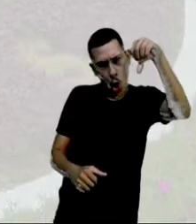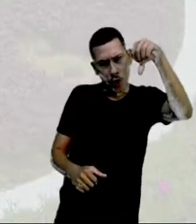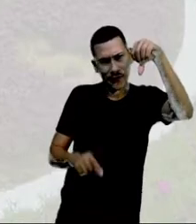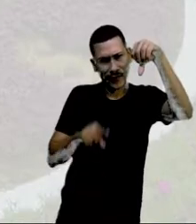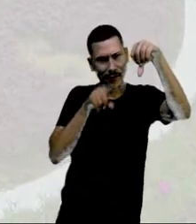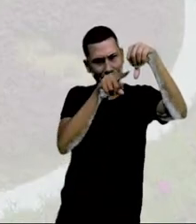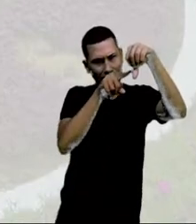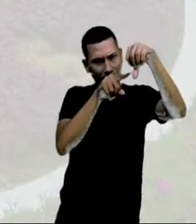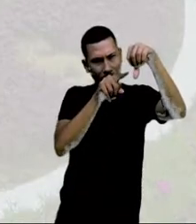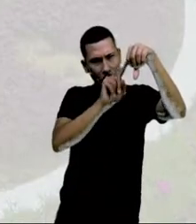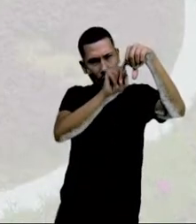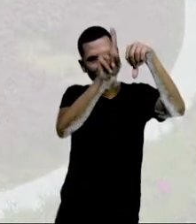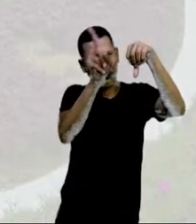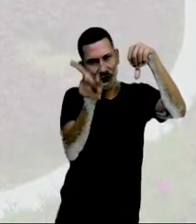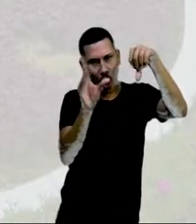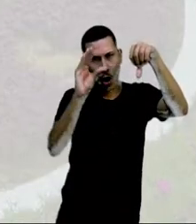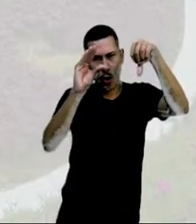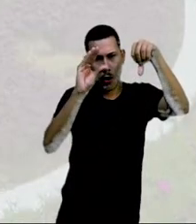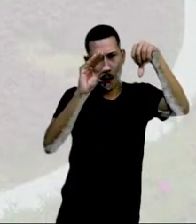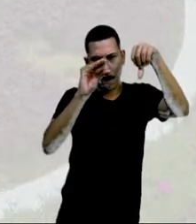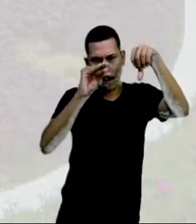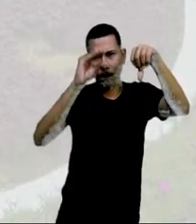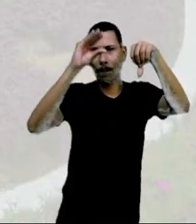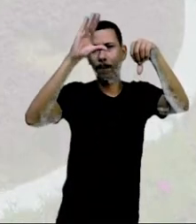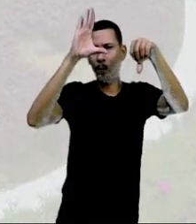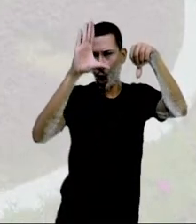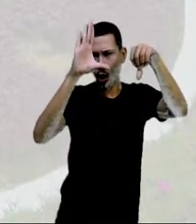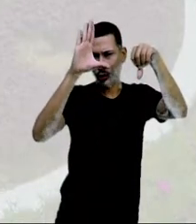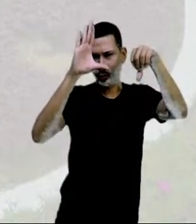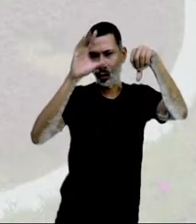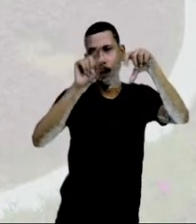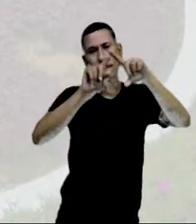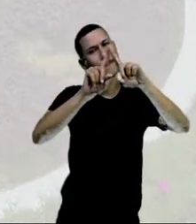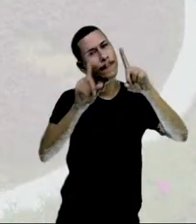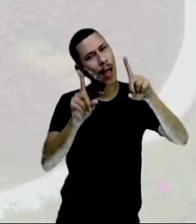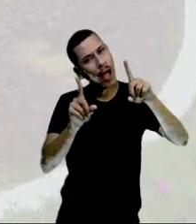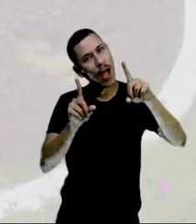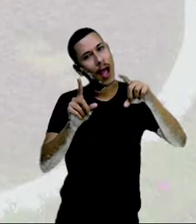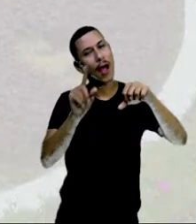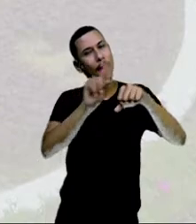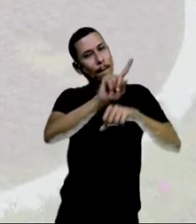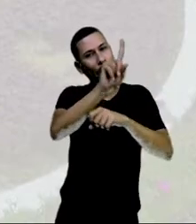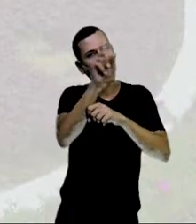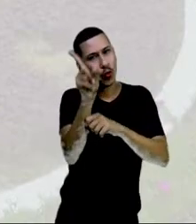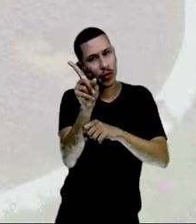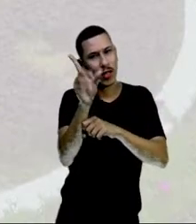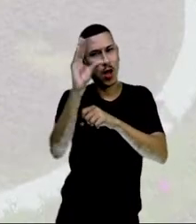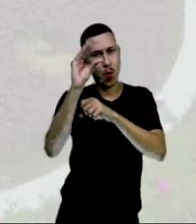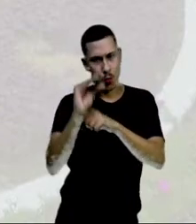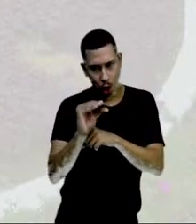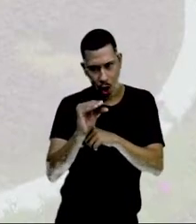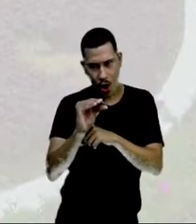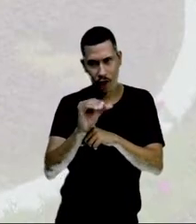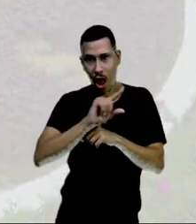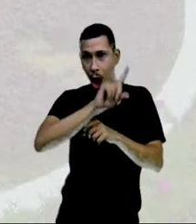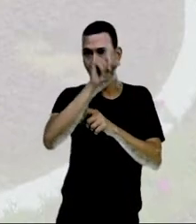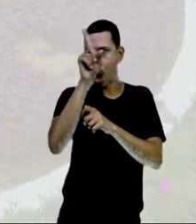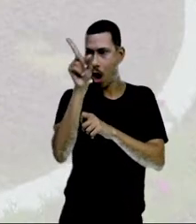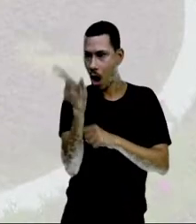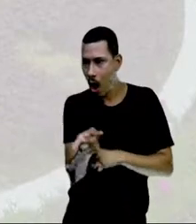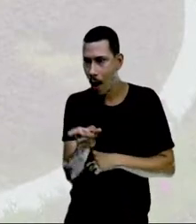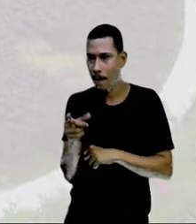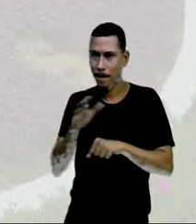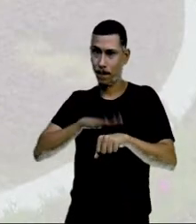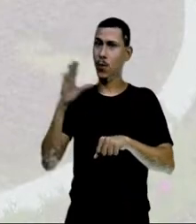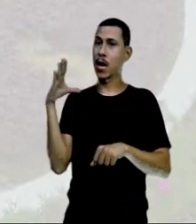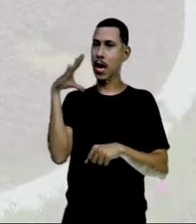dos minutos vai estar exatamente aqui. Mas esse ponteiro das horas, ele vai ter percorrido um pouco mais de espaço, tá bom? Então, a